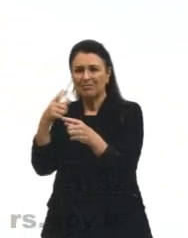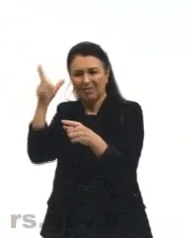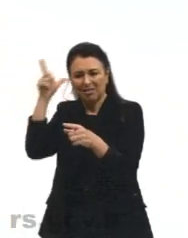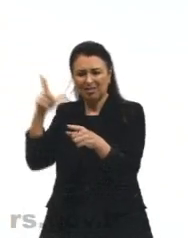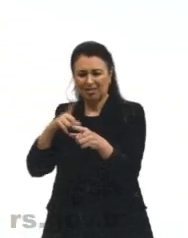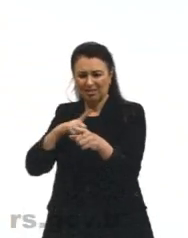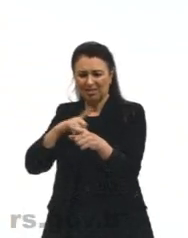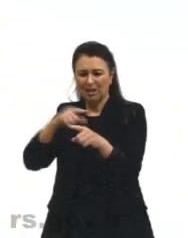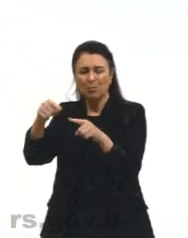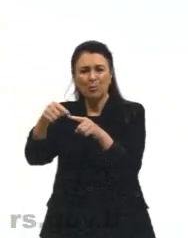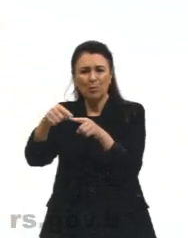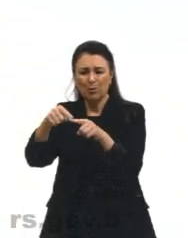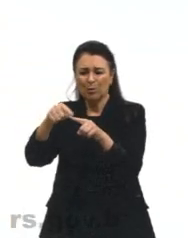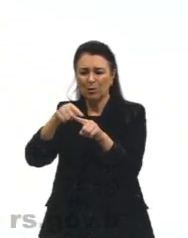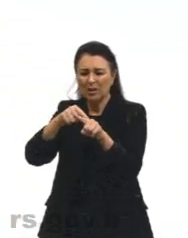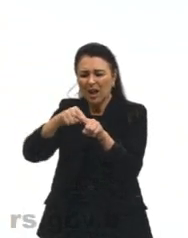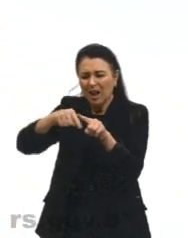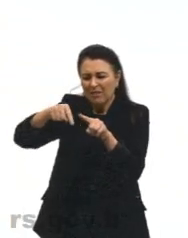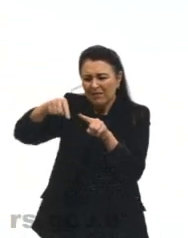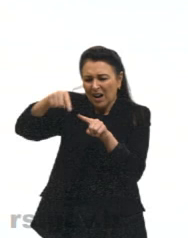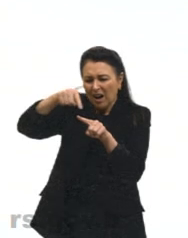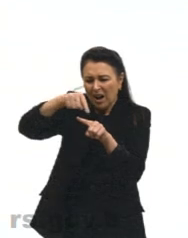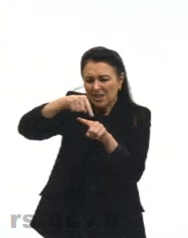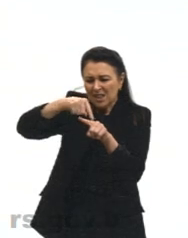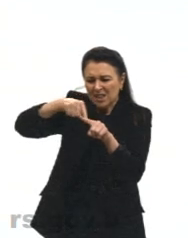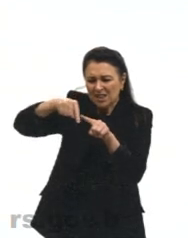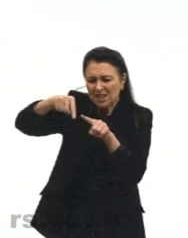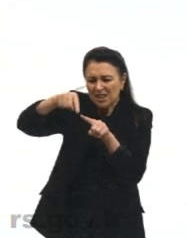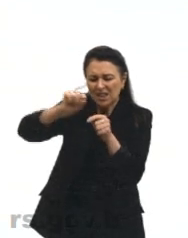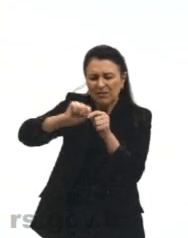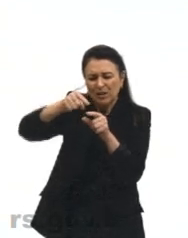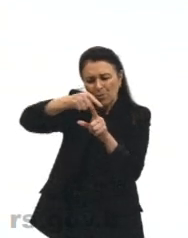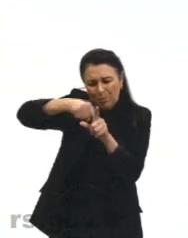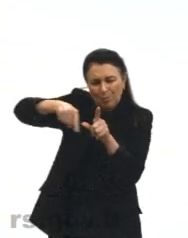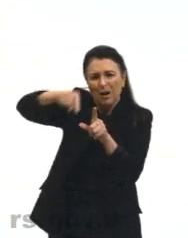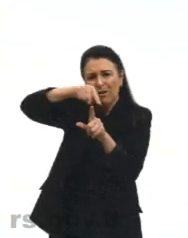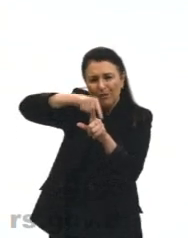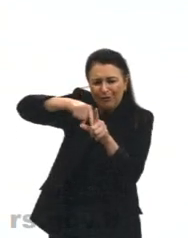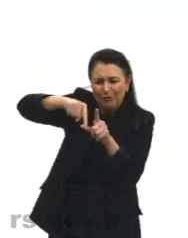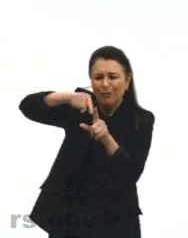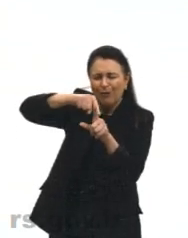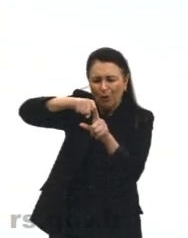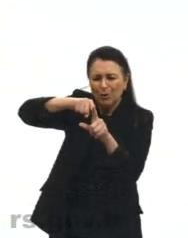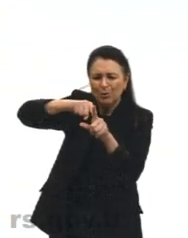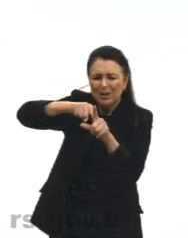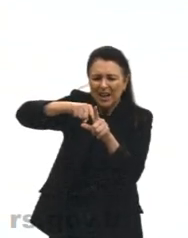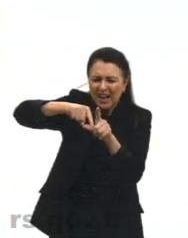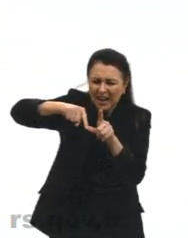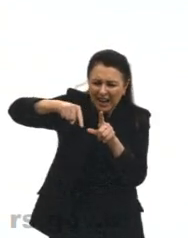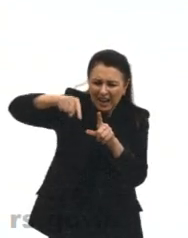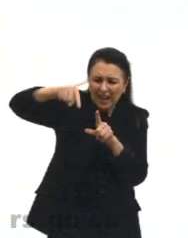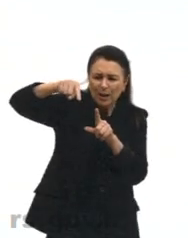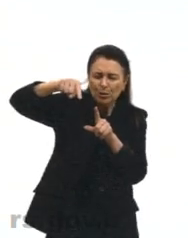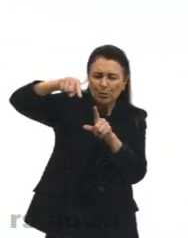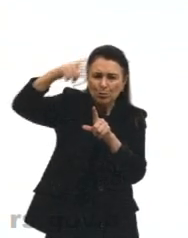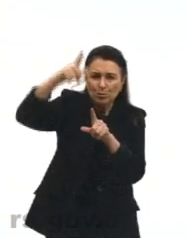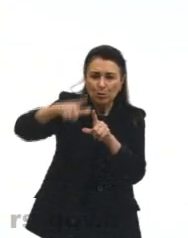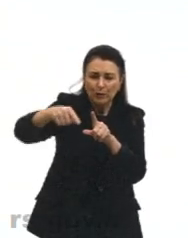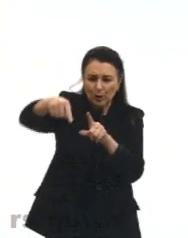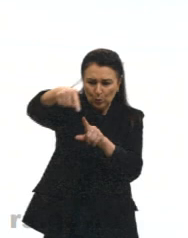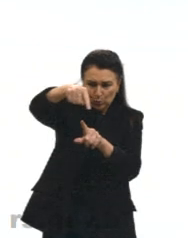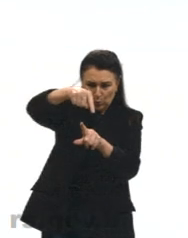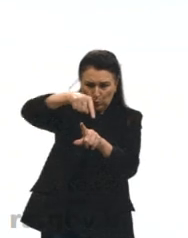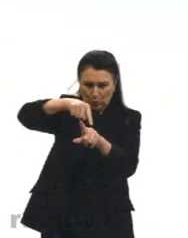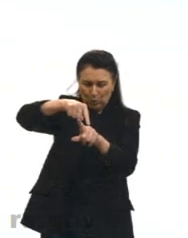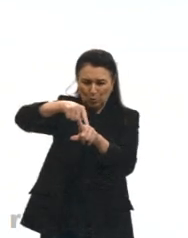depois vem assim assim faz uma volta aí vem reto de novo e na